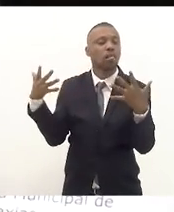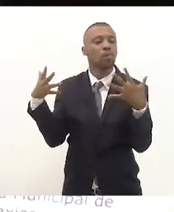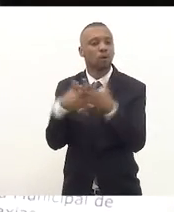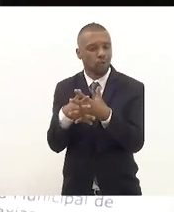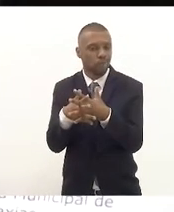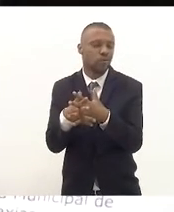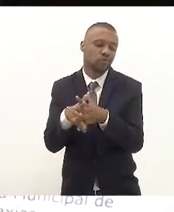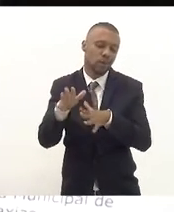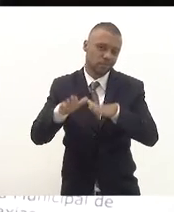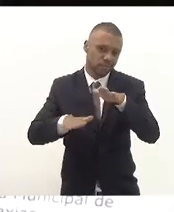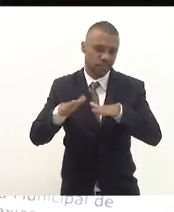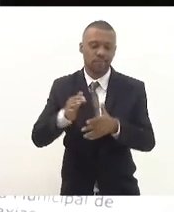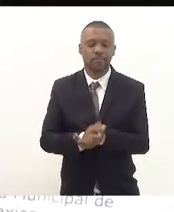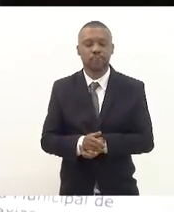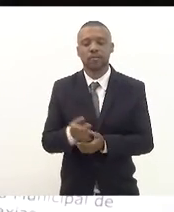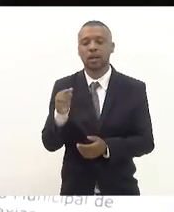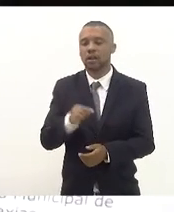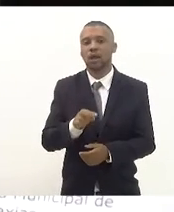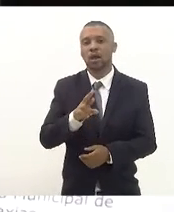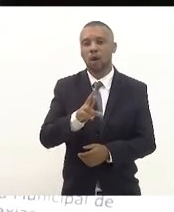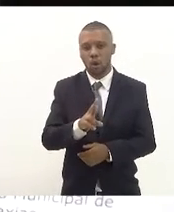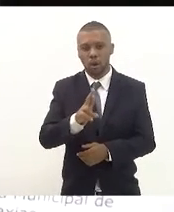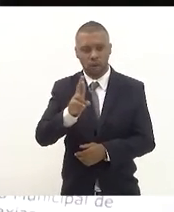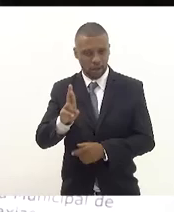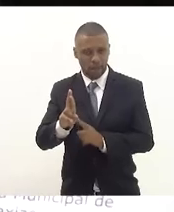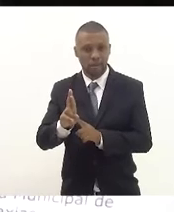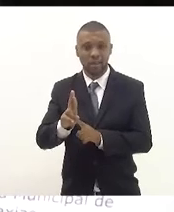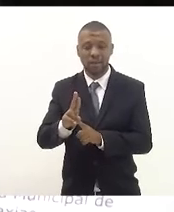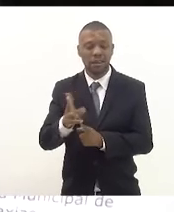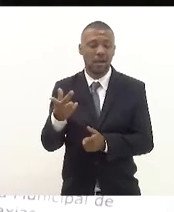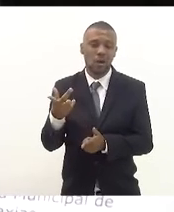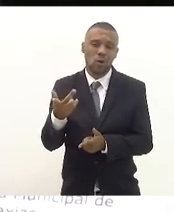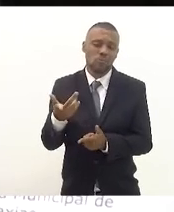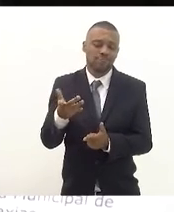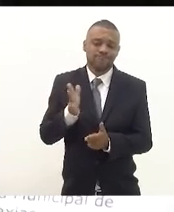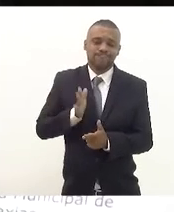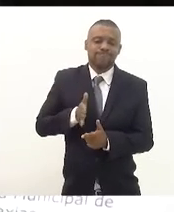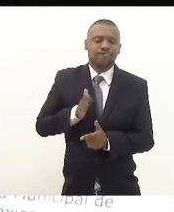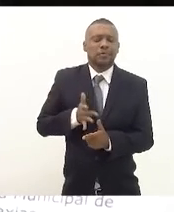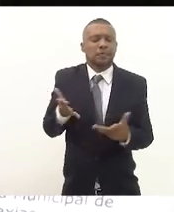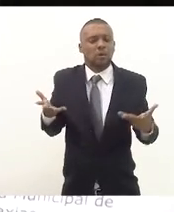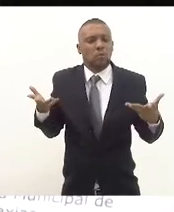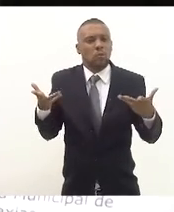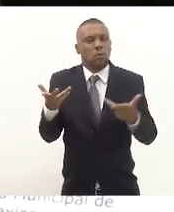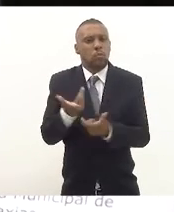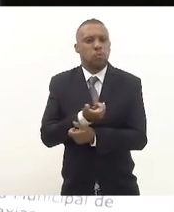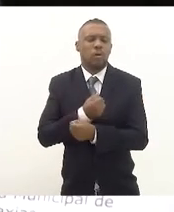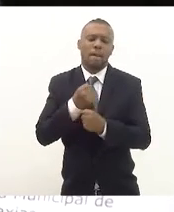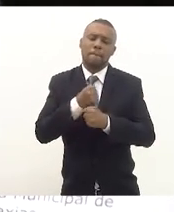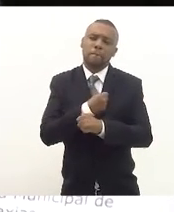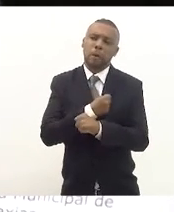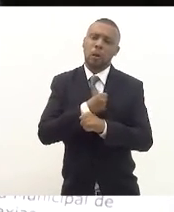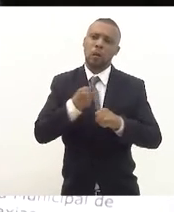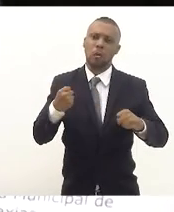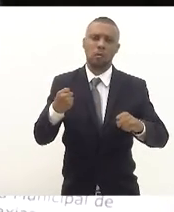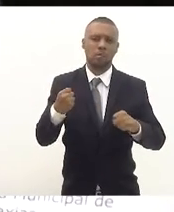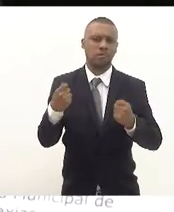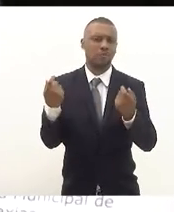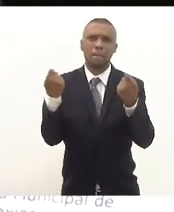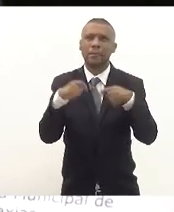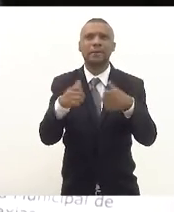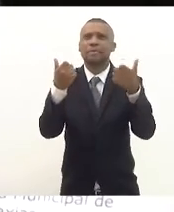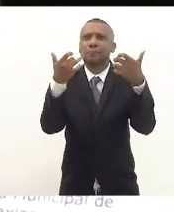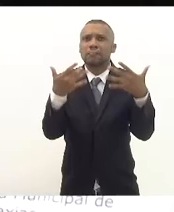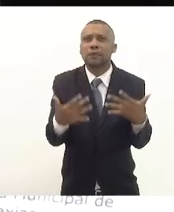e Rosemberg Reis é o homem com um coração de leão tão gigante e não sei dizer mais nada que